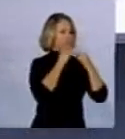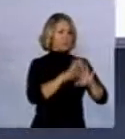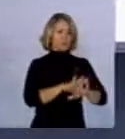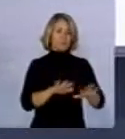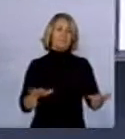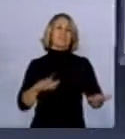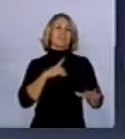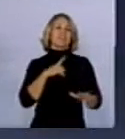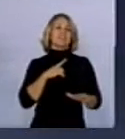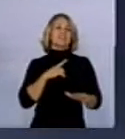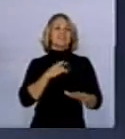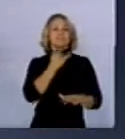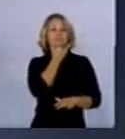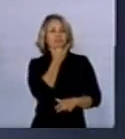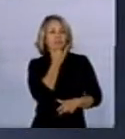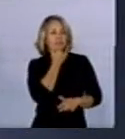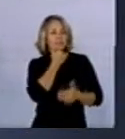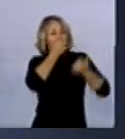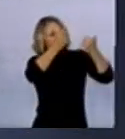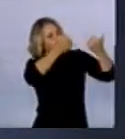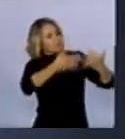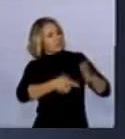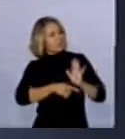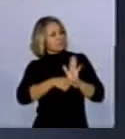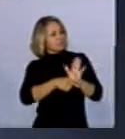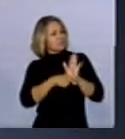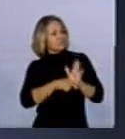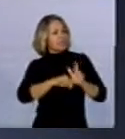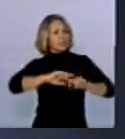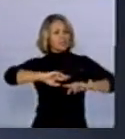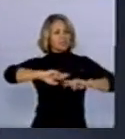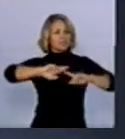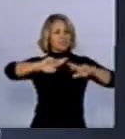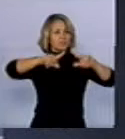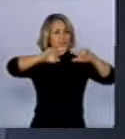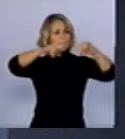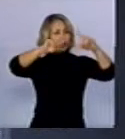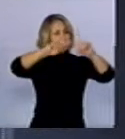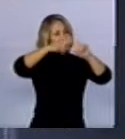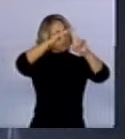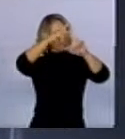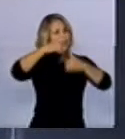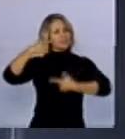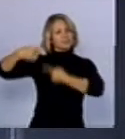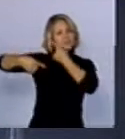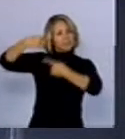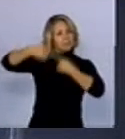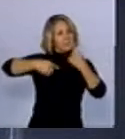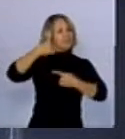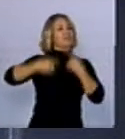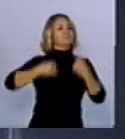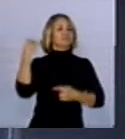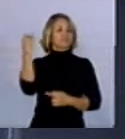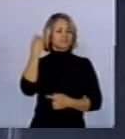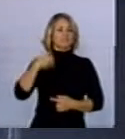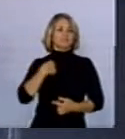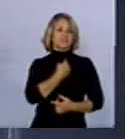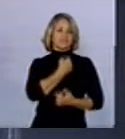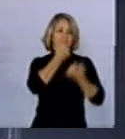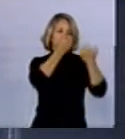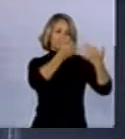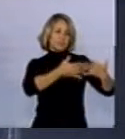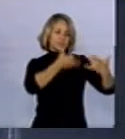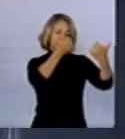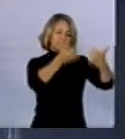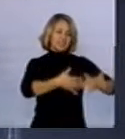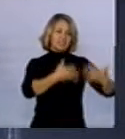tem por escopo, evidentemente, trazer contribuições e pluralizar o debate de altíssima relevância que está sendo tratada nessas